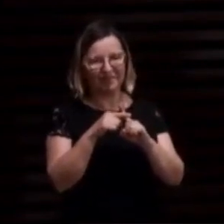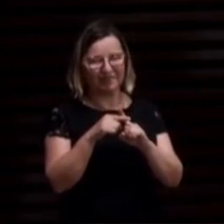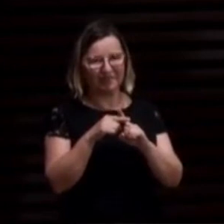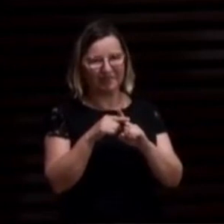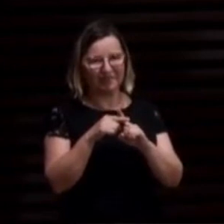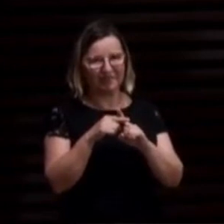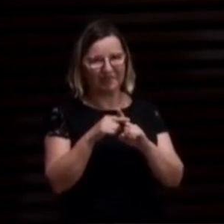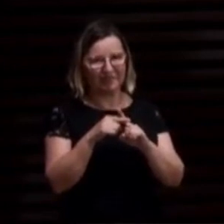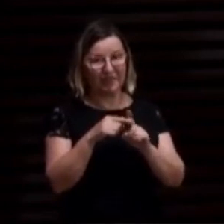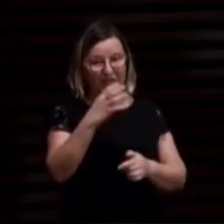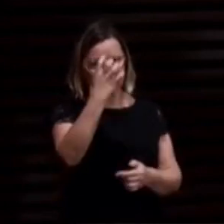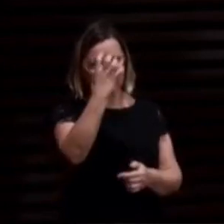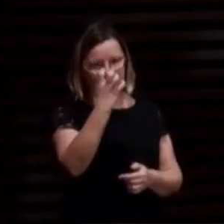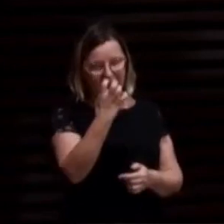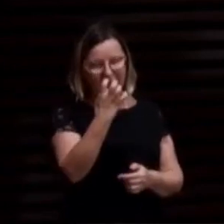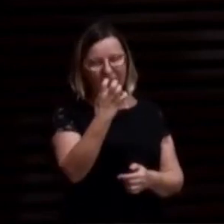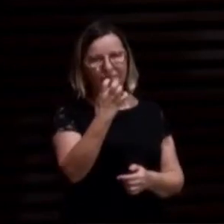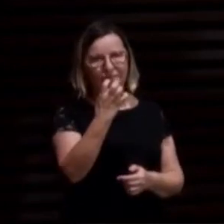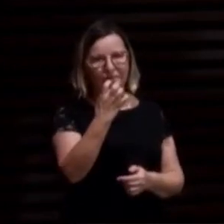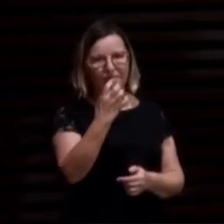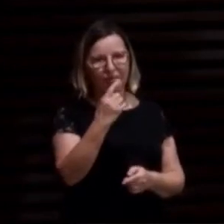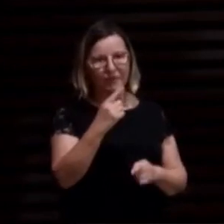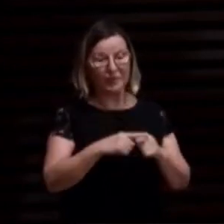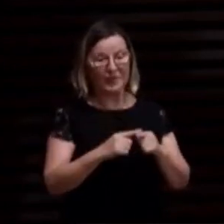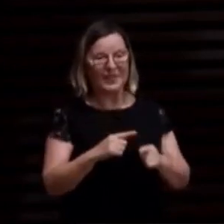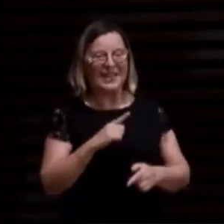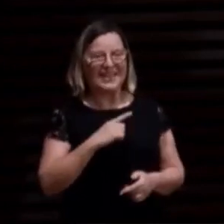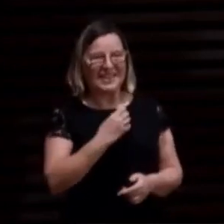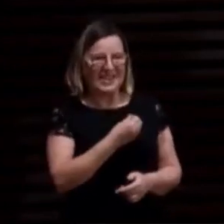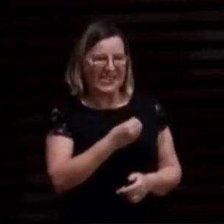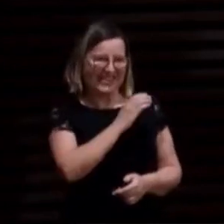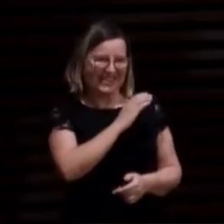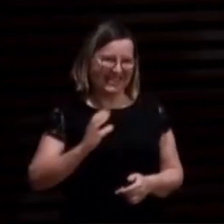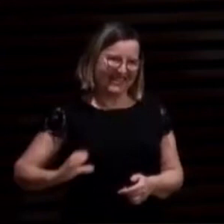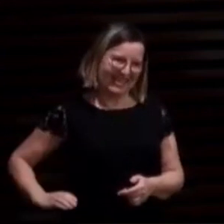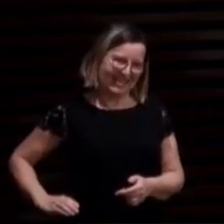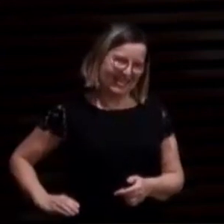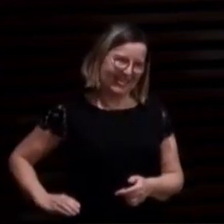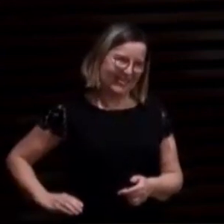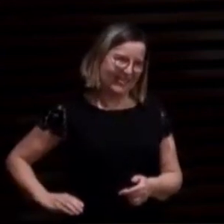ela é séria, porque ela tem a vida de Cristo.